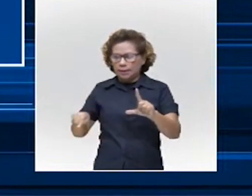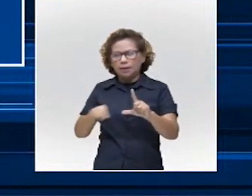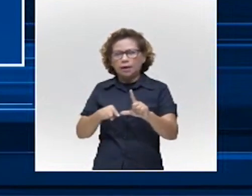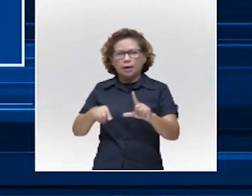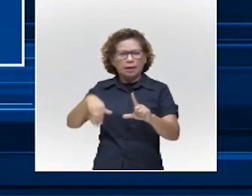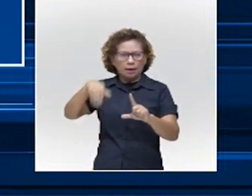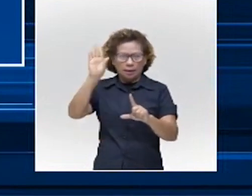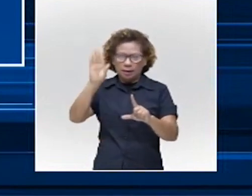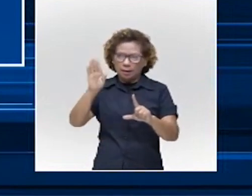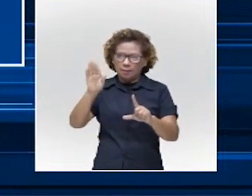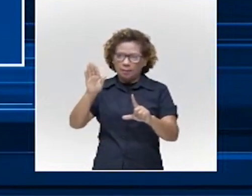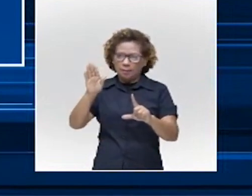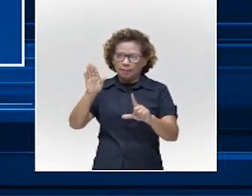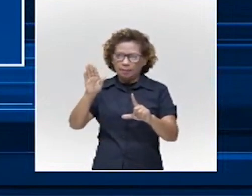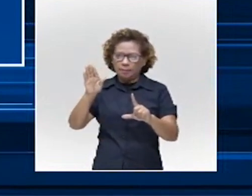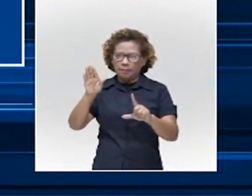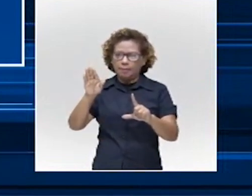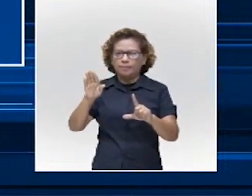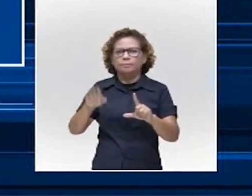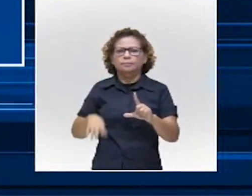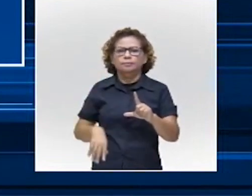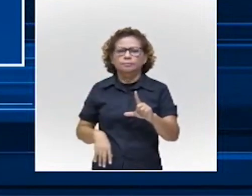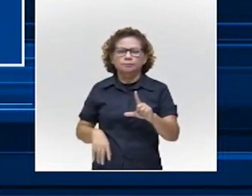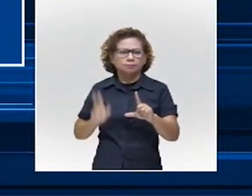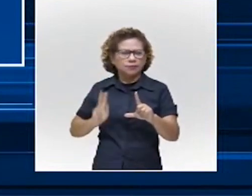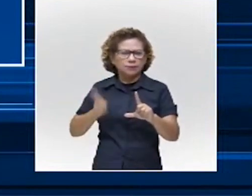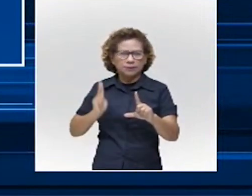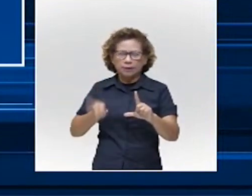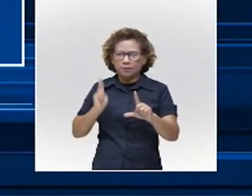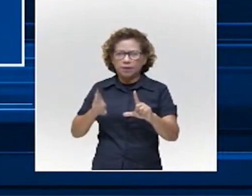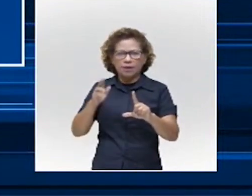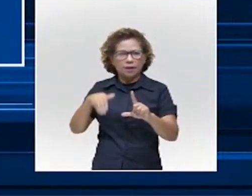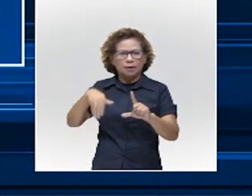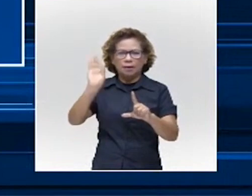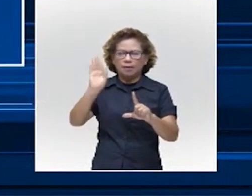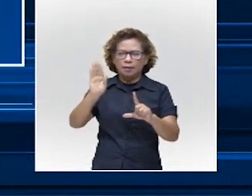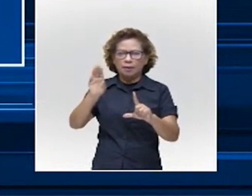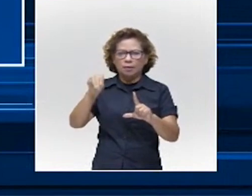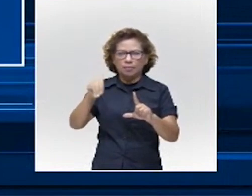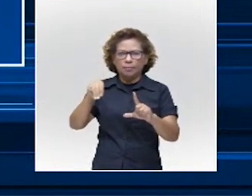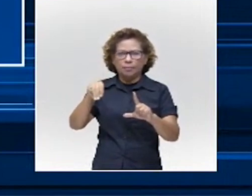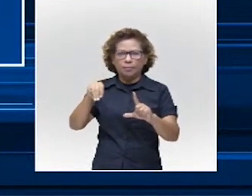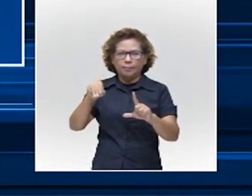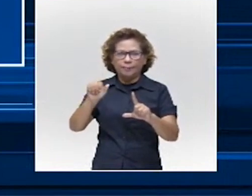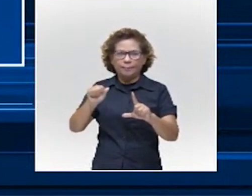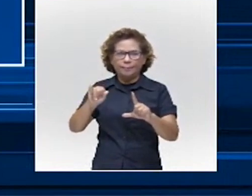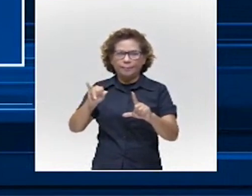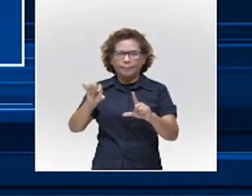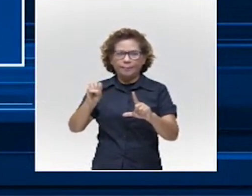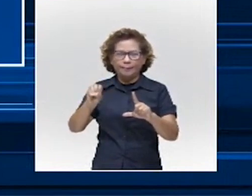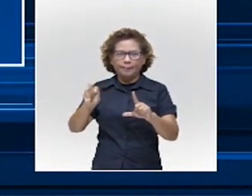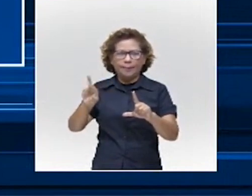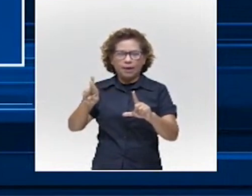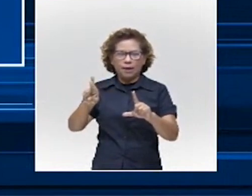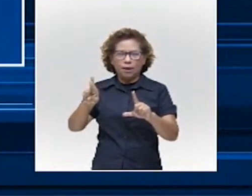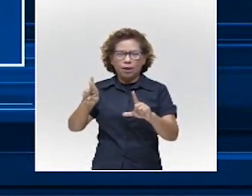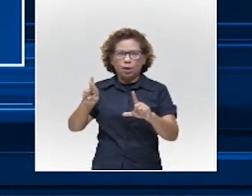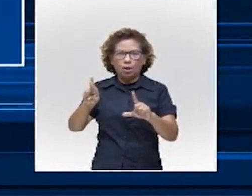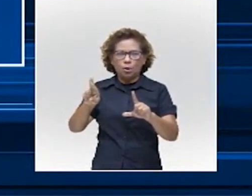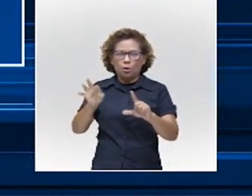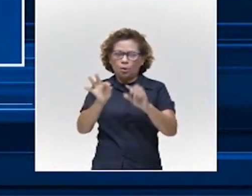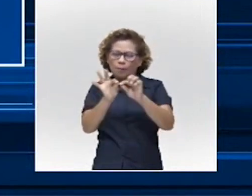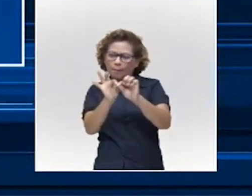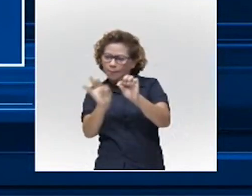A hipotenusa sempre será o maior dos lados em tamanho, em medida. E os